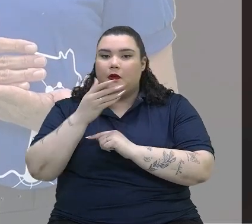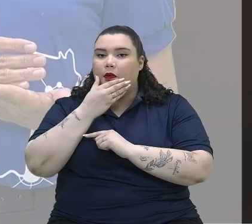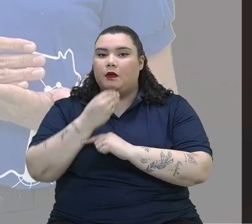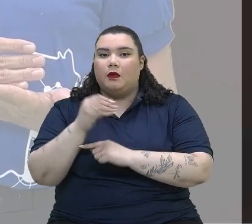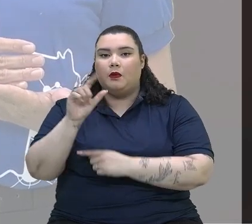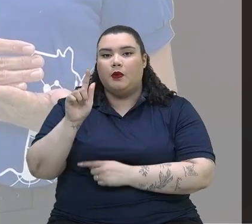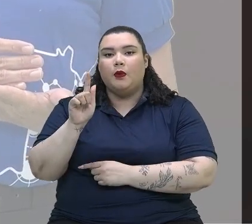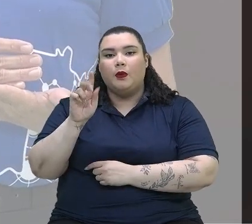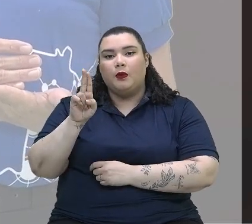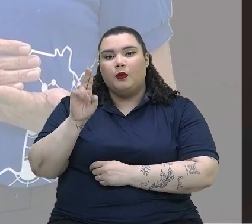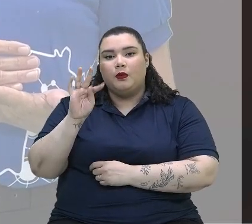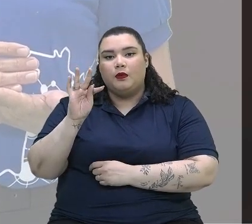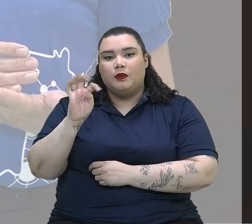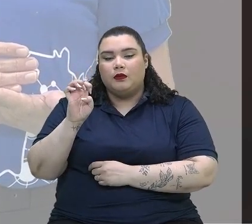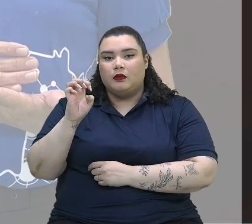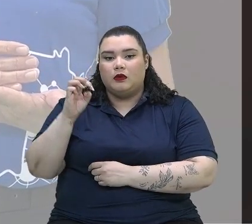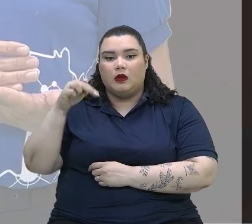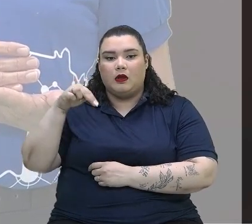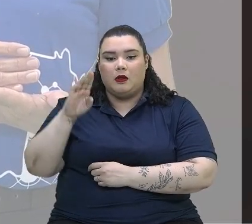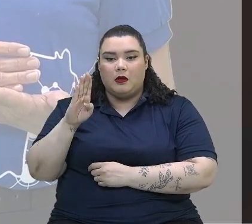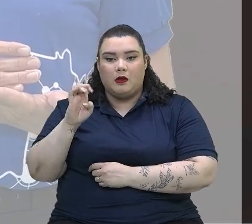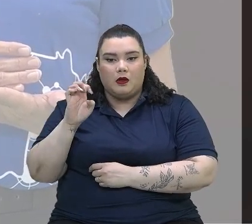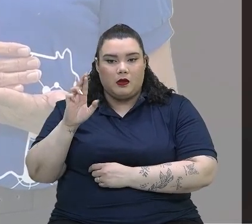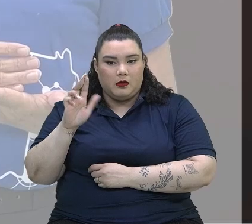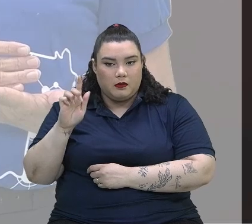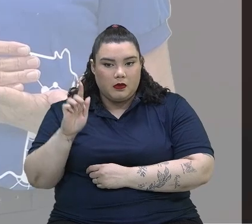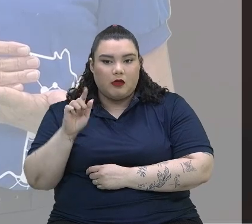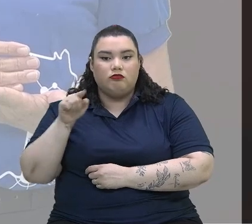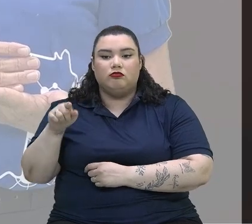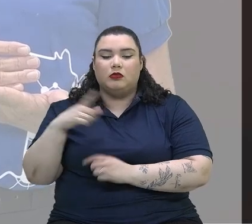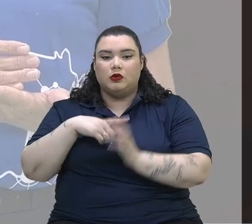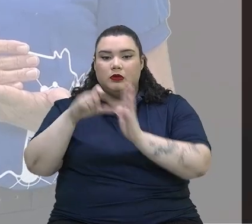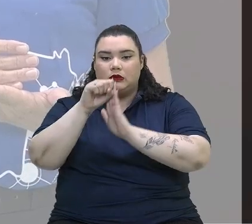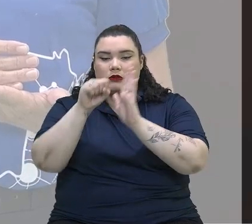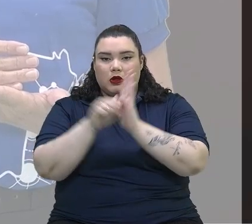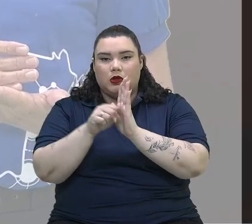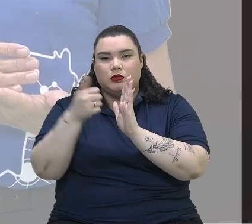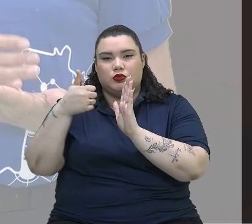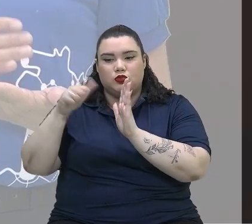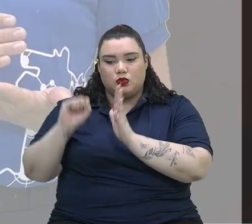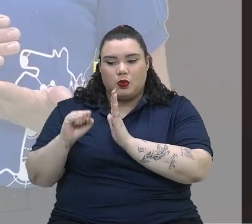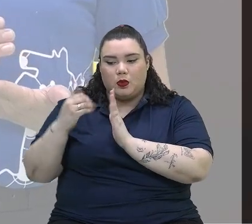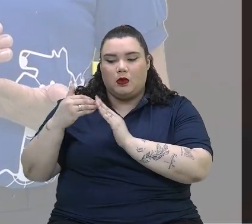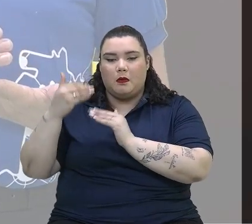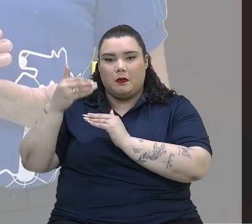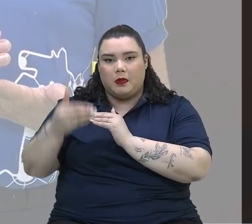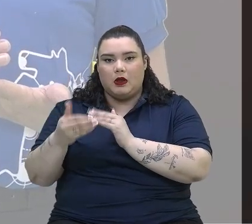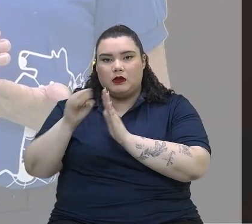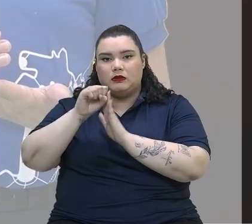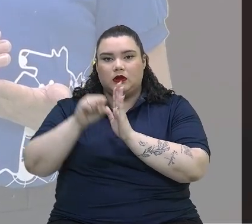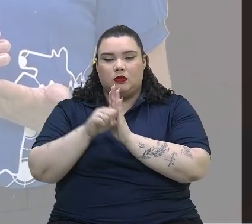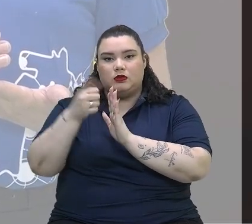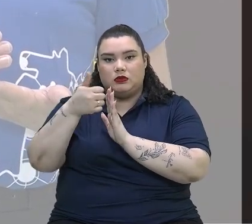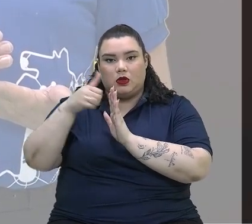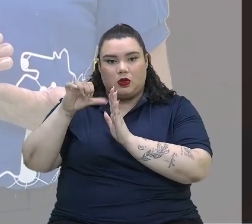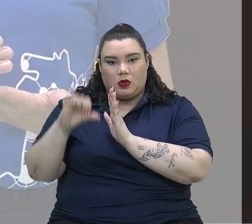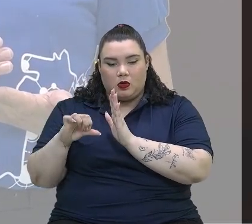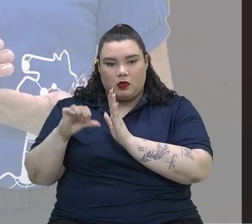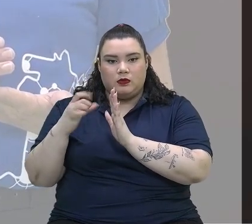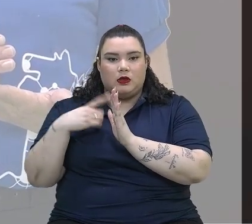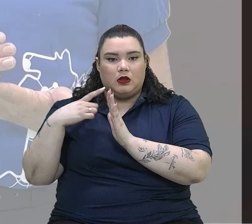Revolução Industrial, que ocorreu aí no final, durante o século XVIII, XIX. Depois passamos para